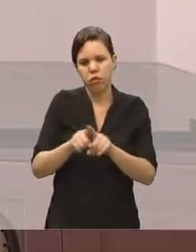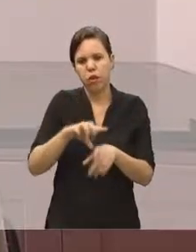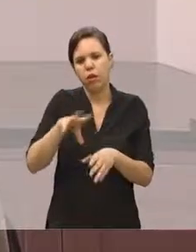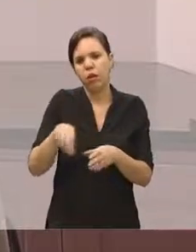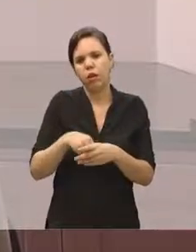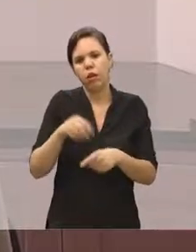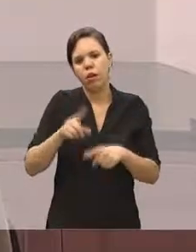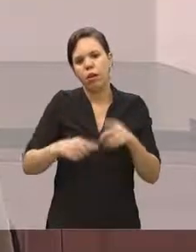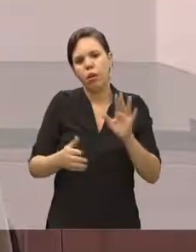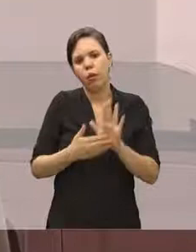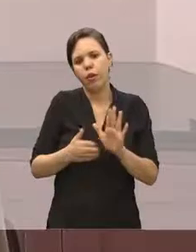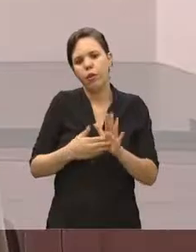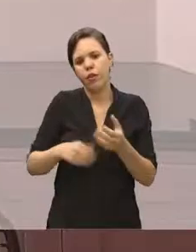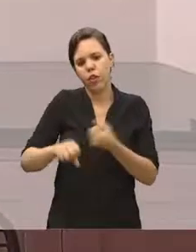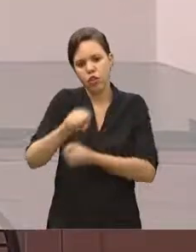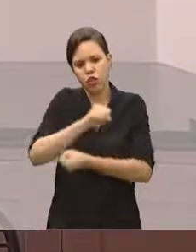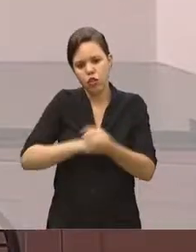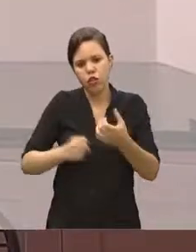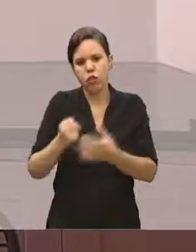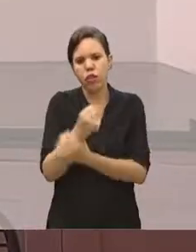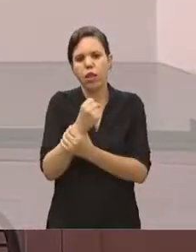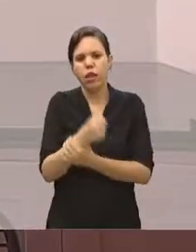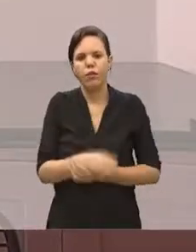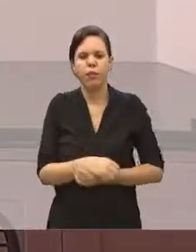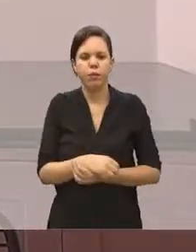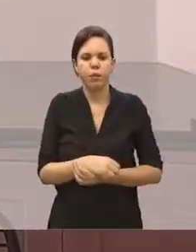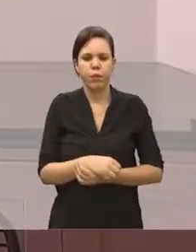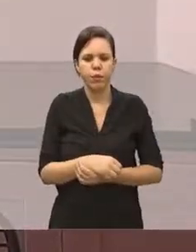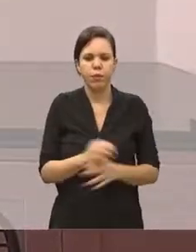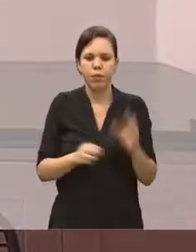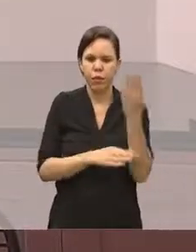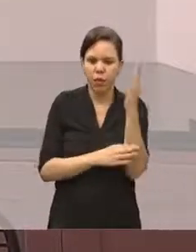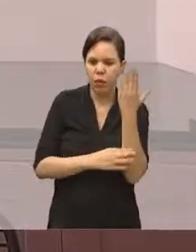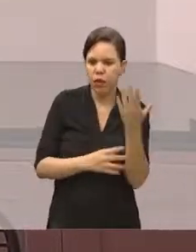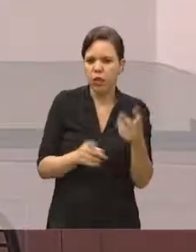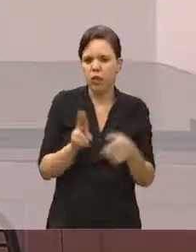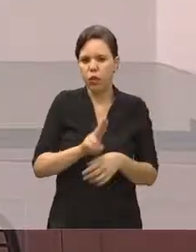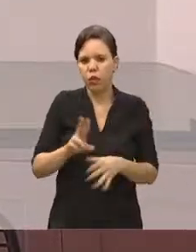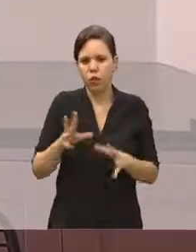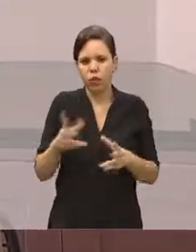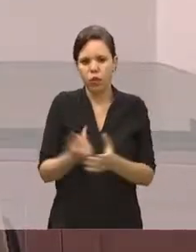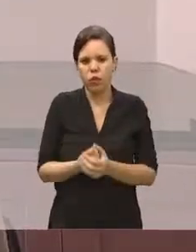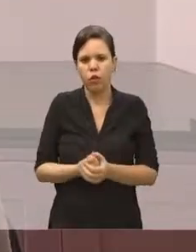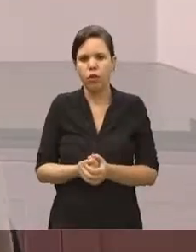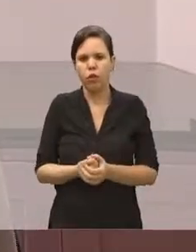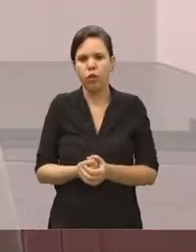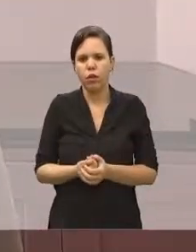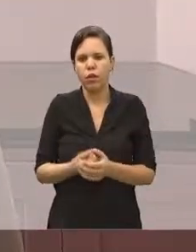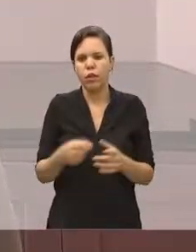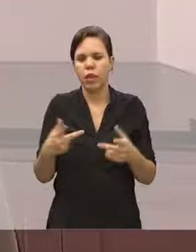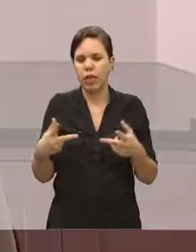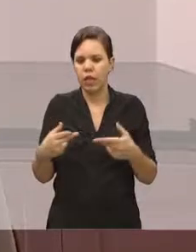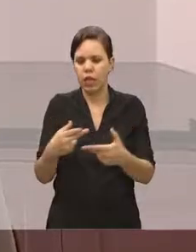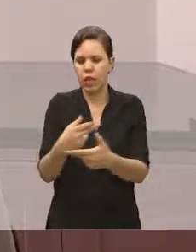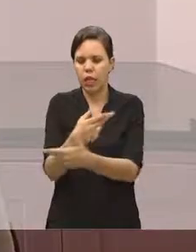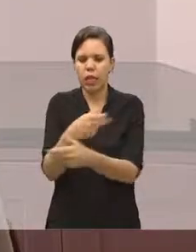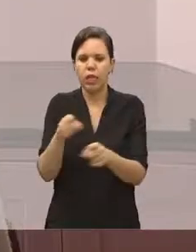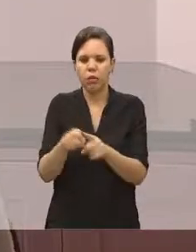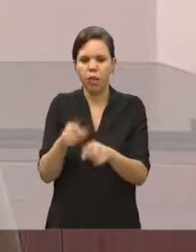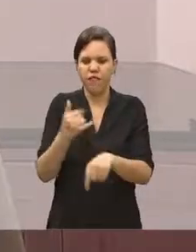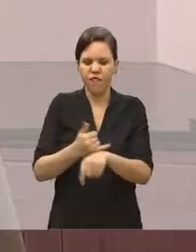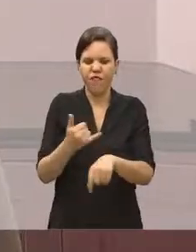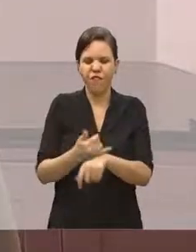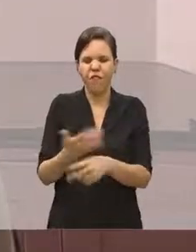essa proposta sustentável, tanto a madeira de demolição, usar como retalho, a gente garimpou bastante em ferro